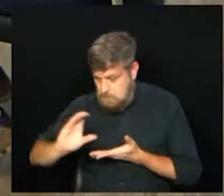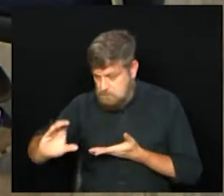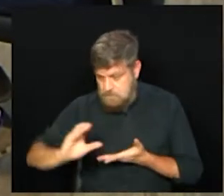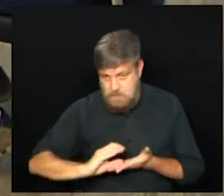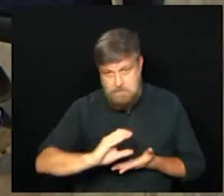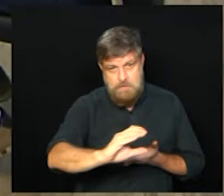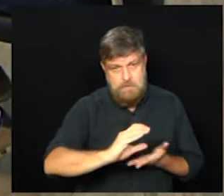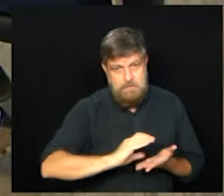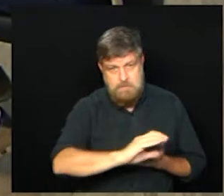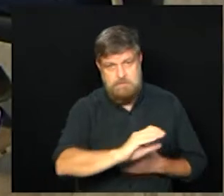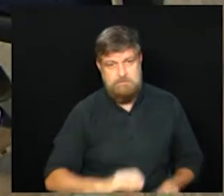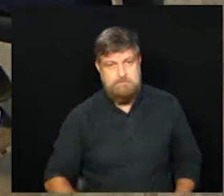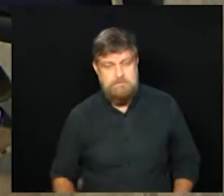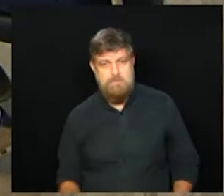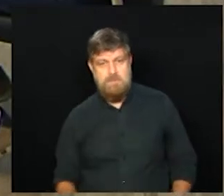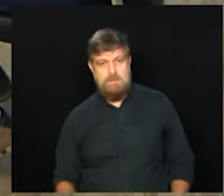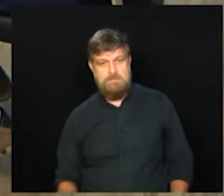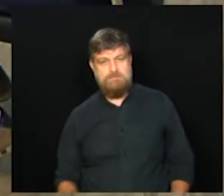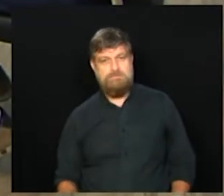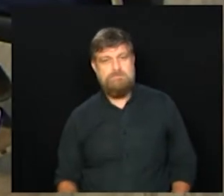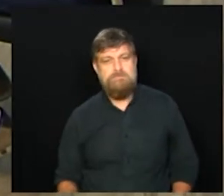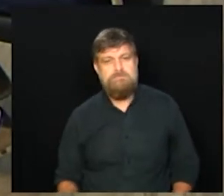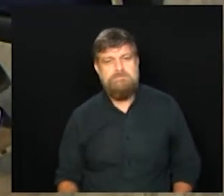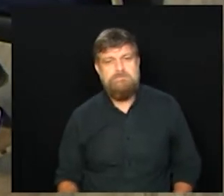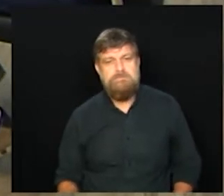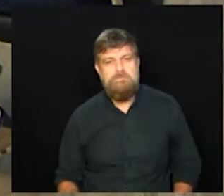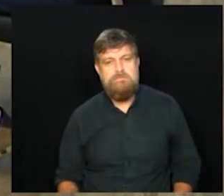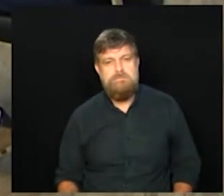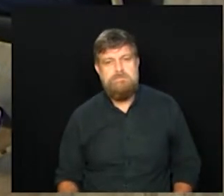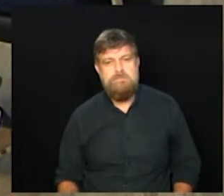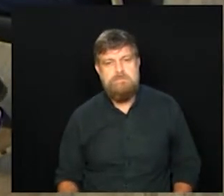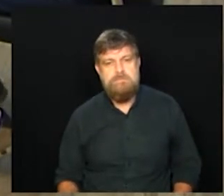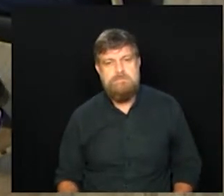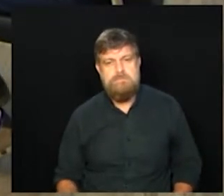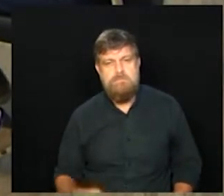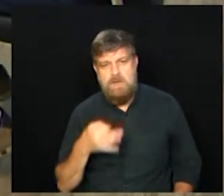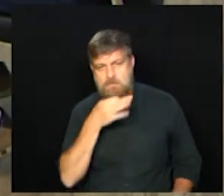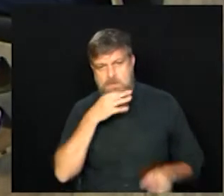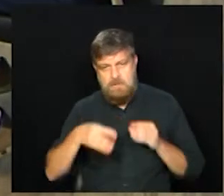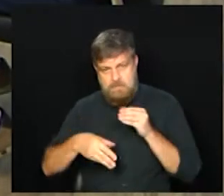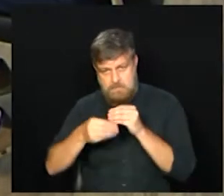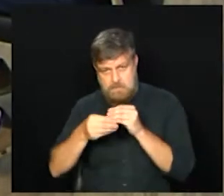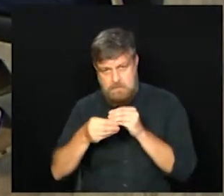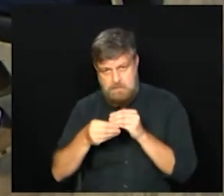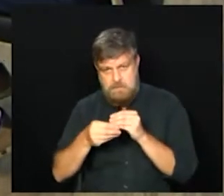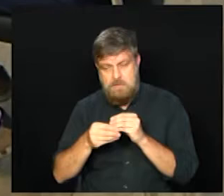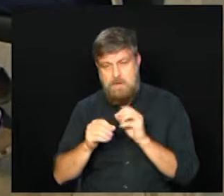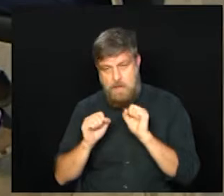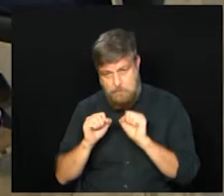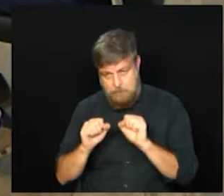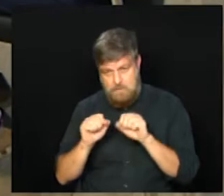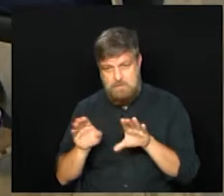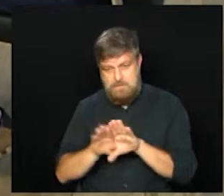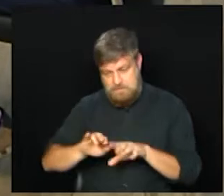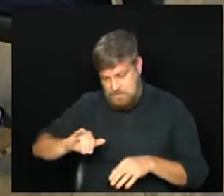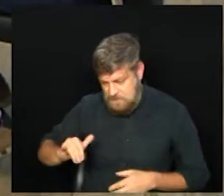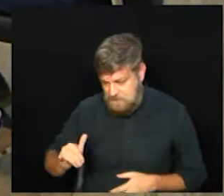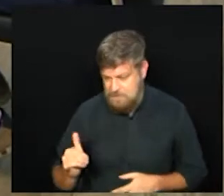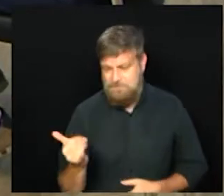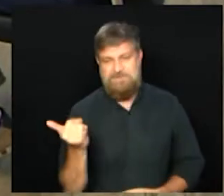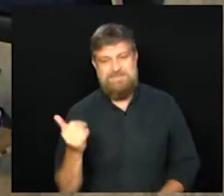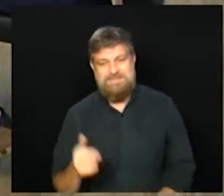questão precisa ser respondida. Oi, Carla. Posso fazer só um comentário também? Claro. Pegando o gancho da